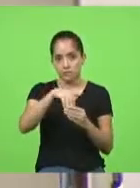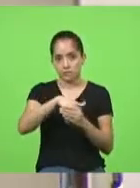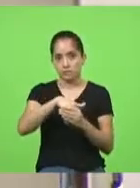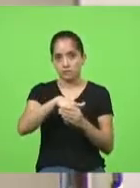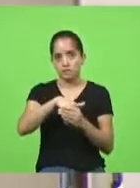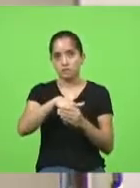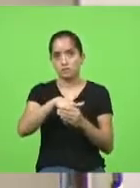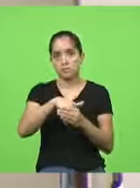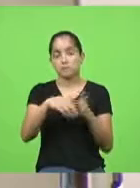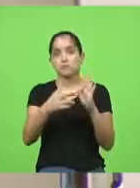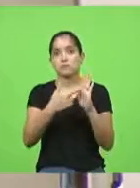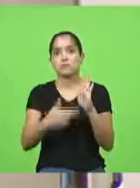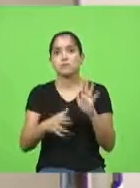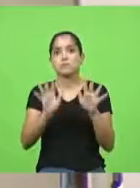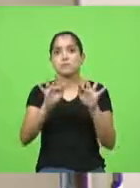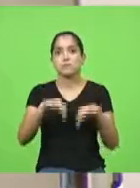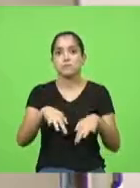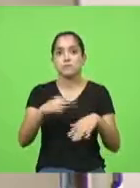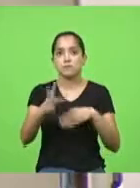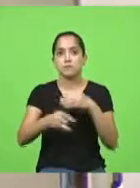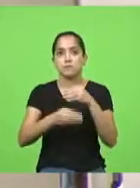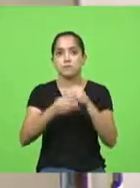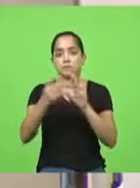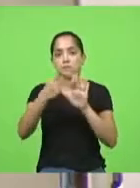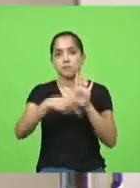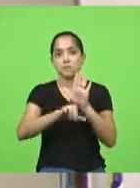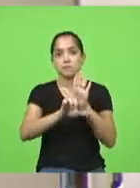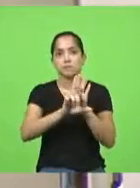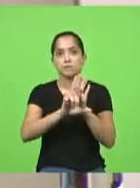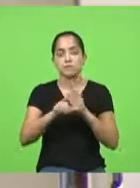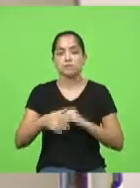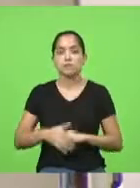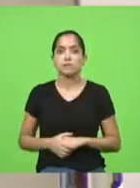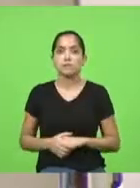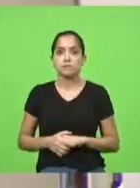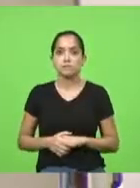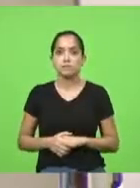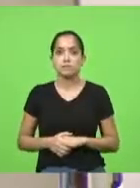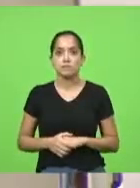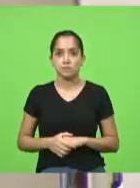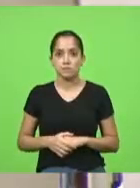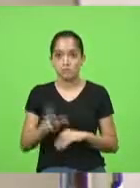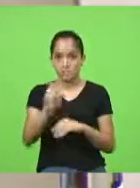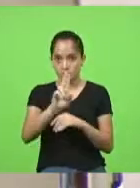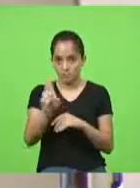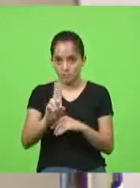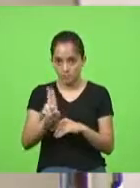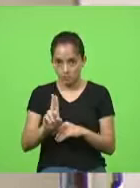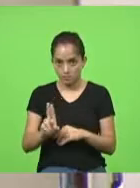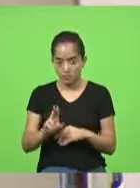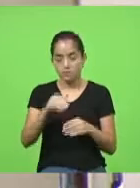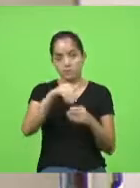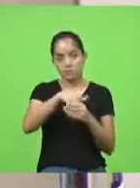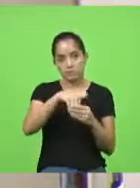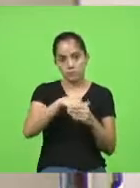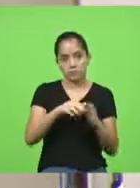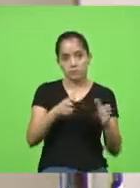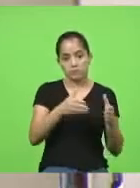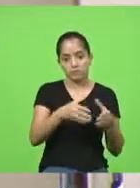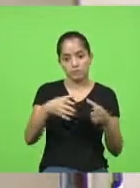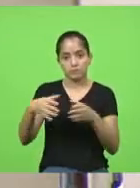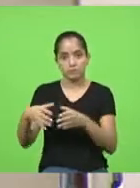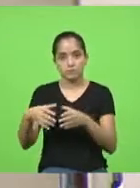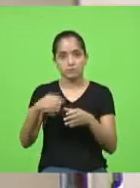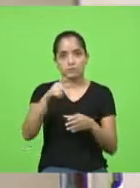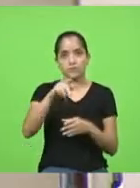as redações finais dos projetos que passo a nominar para que possamos votar em bloco. PLC